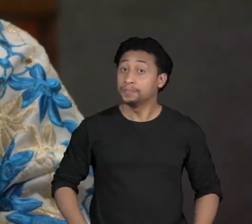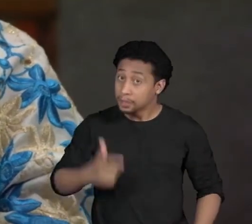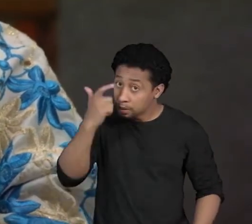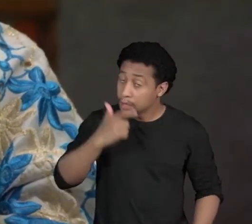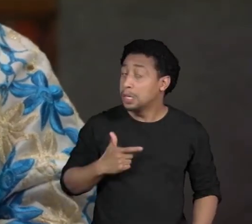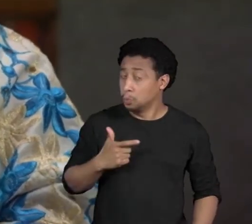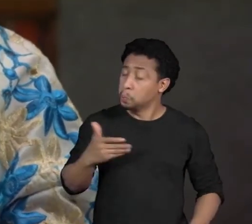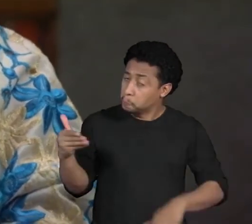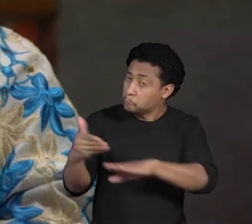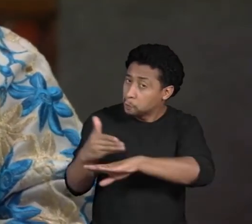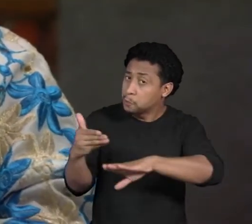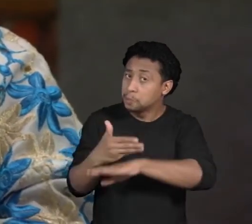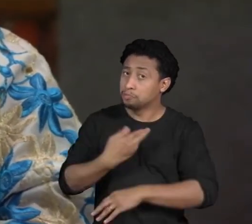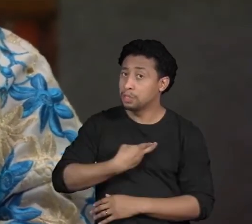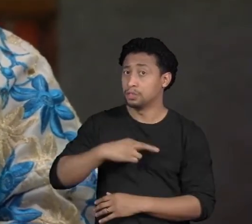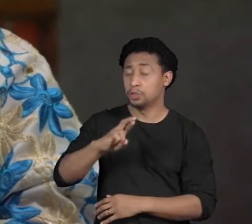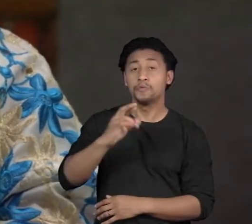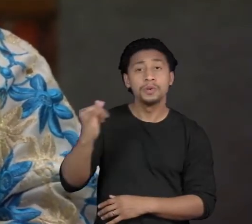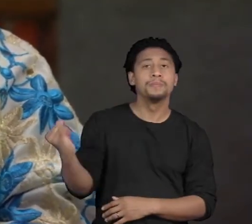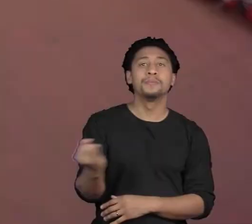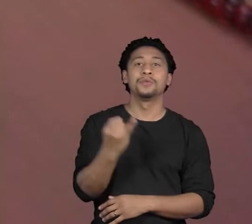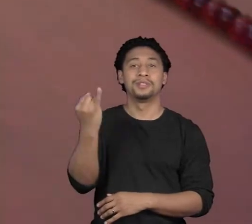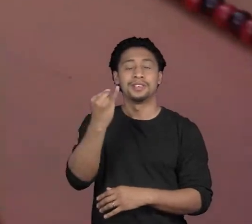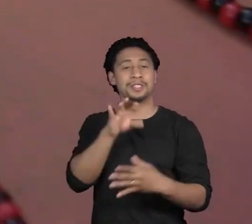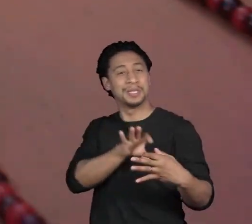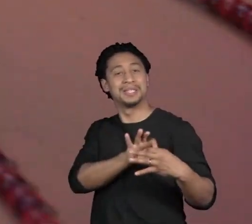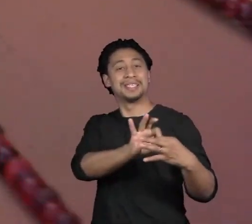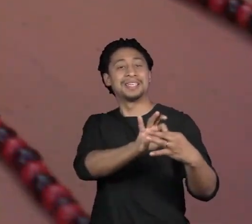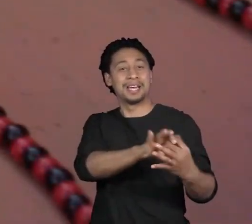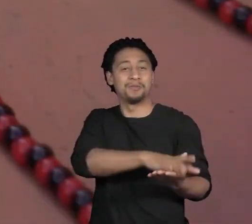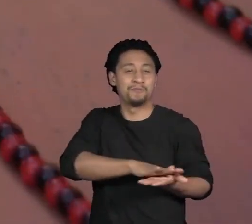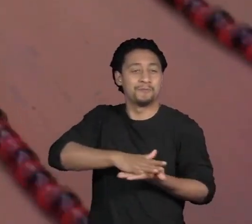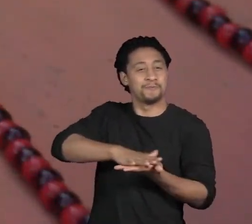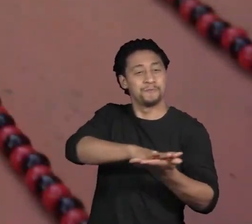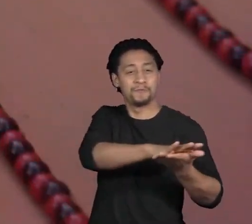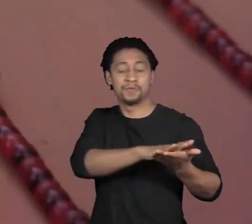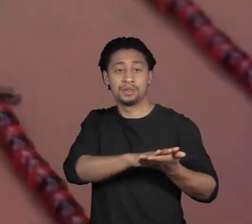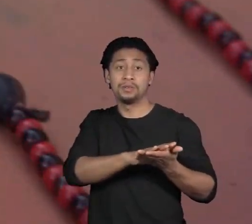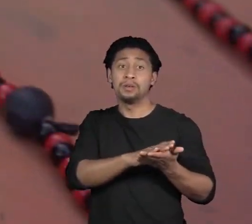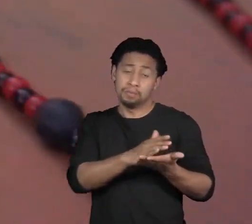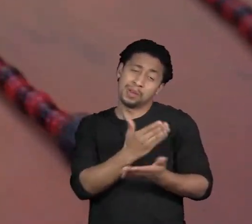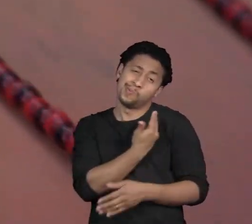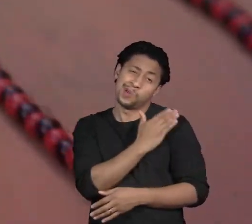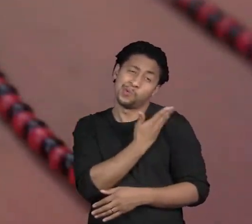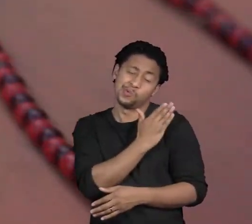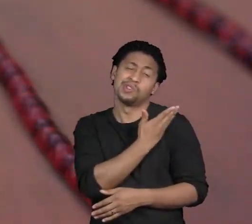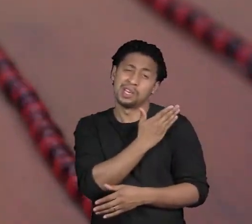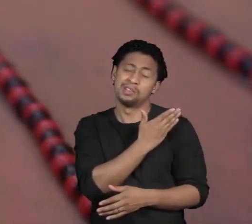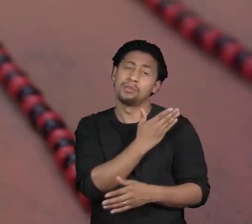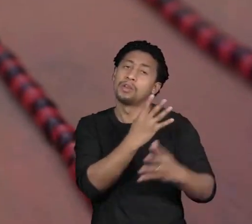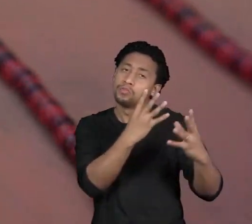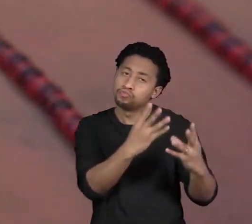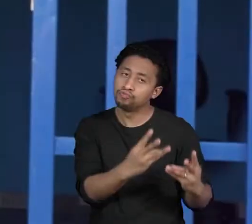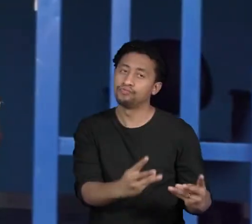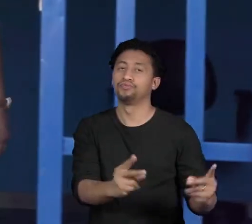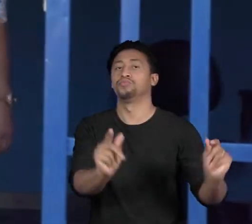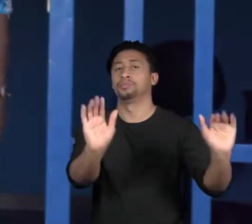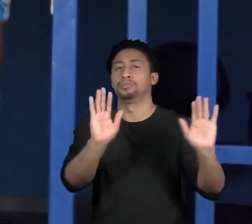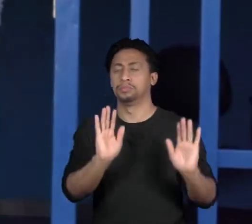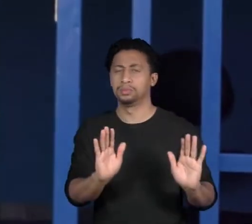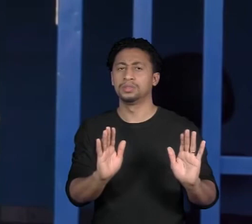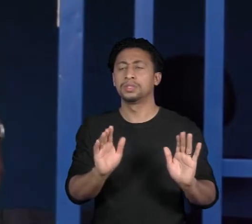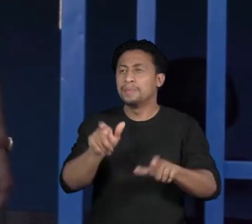E hoje eu queria falar um pouco da relação dos terreiros e do candomblé de modo geral com as escolas de samba. Para mim,